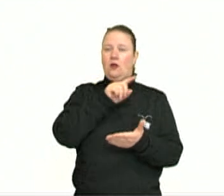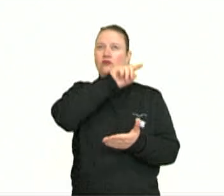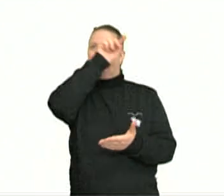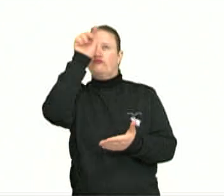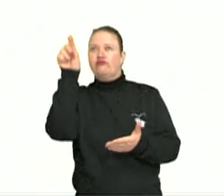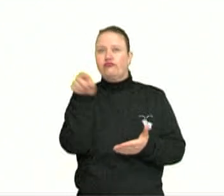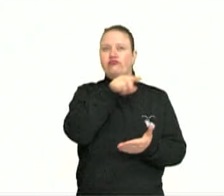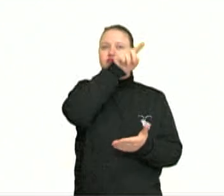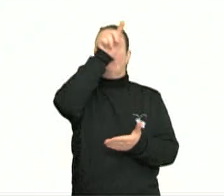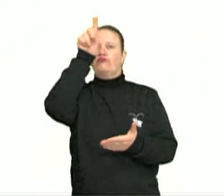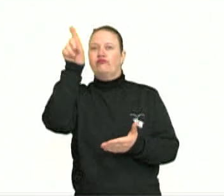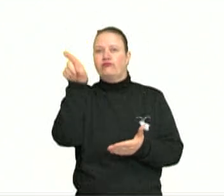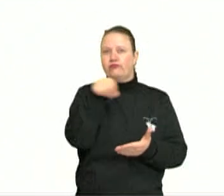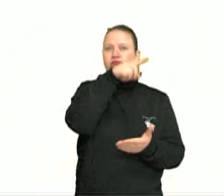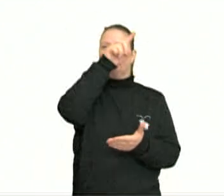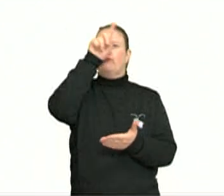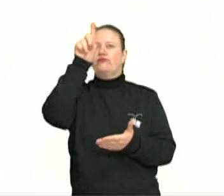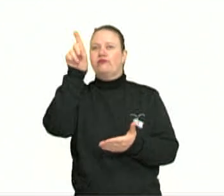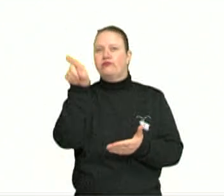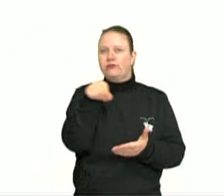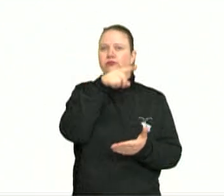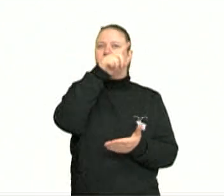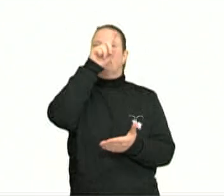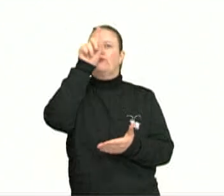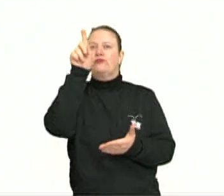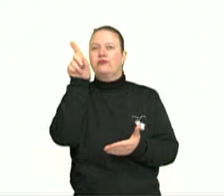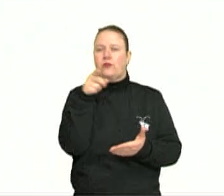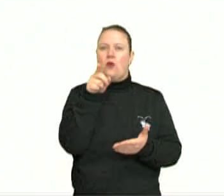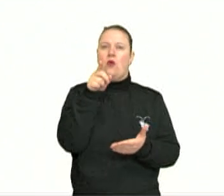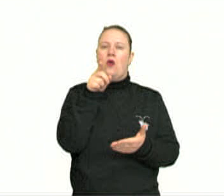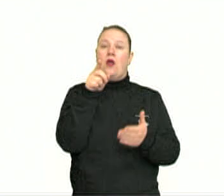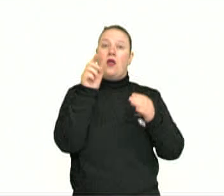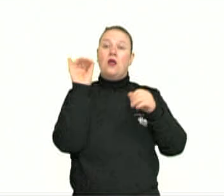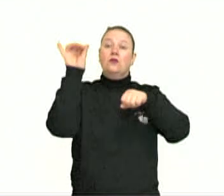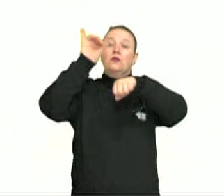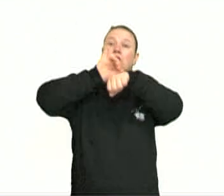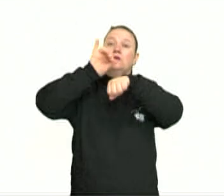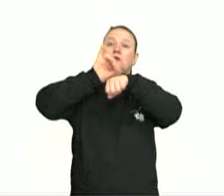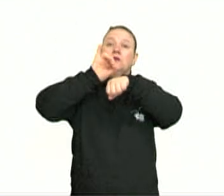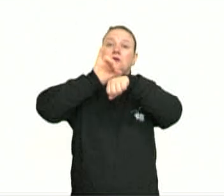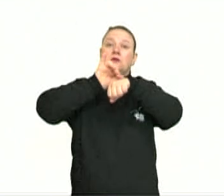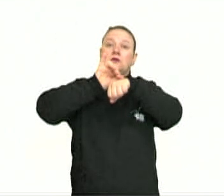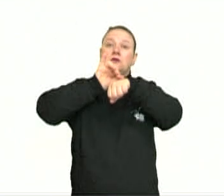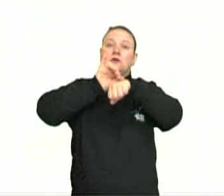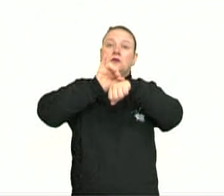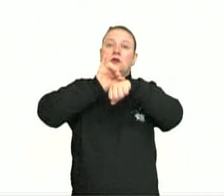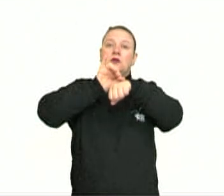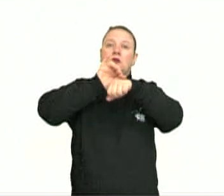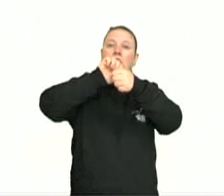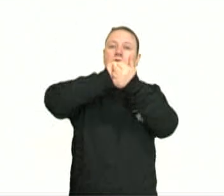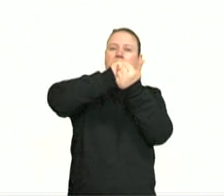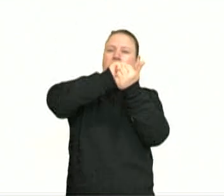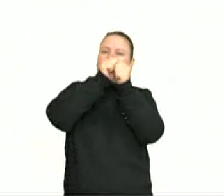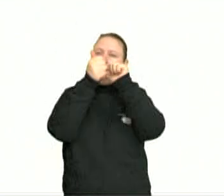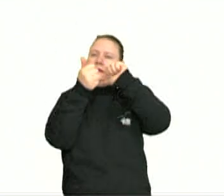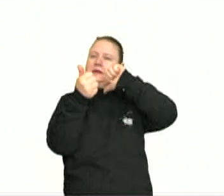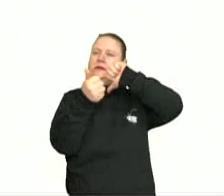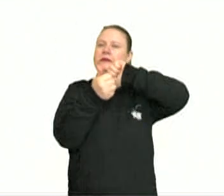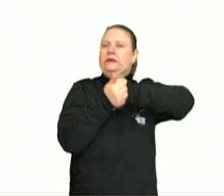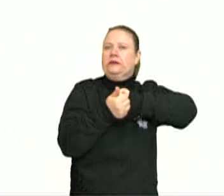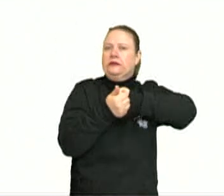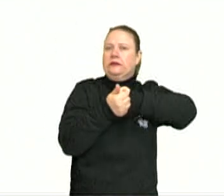centrípeta, que está girando ali, que faz com que a força centrípeta ajusta a trajetória